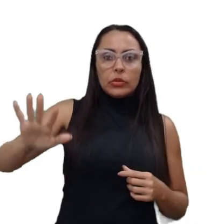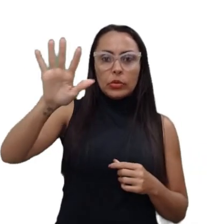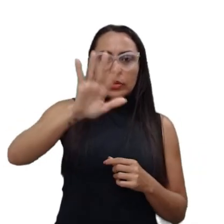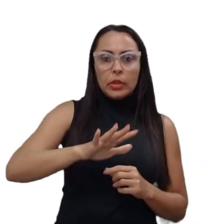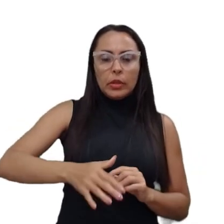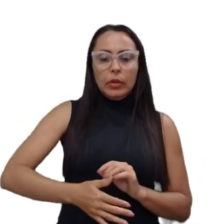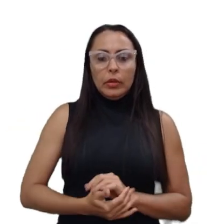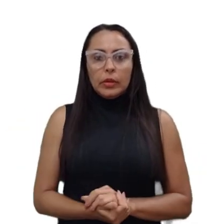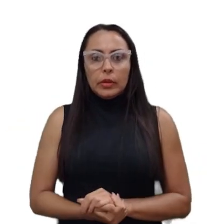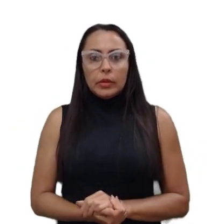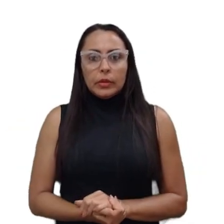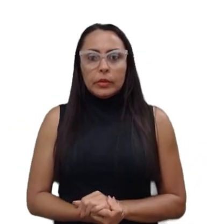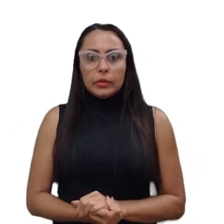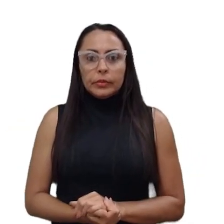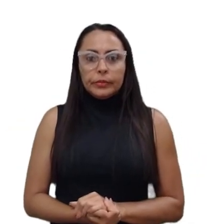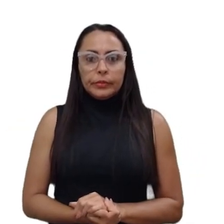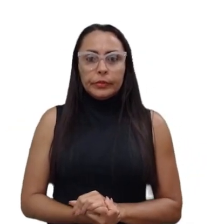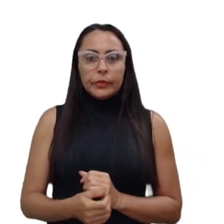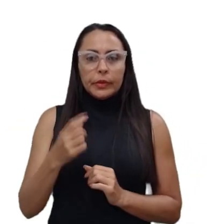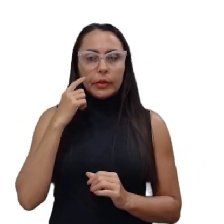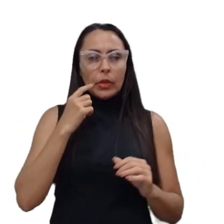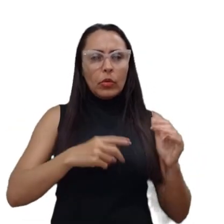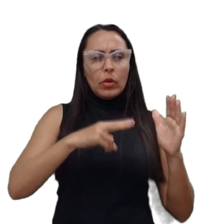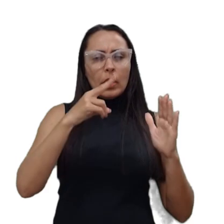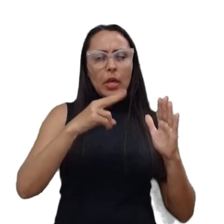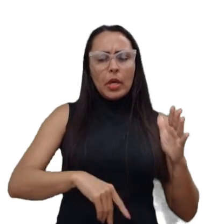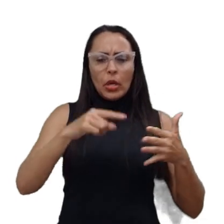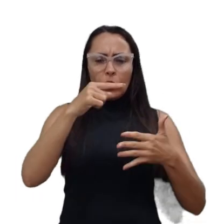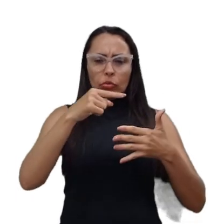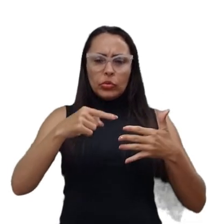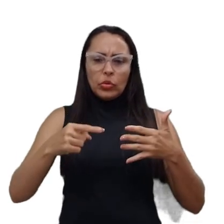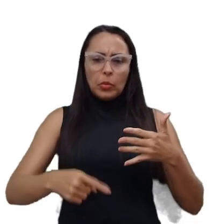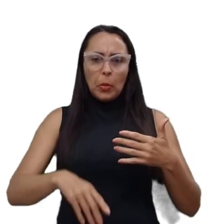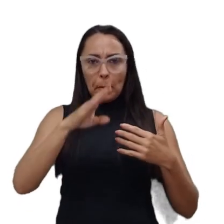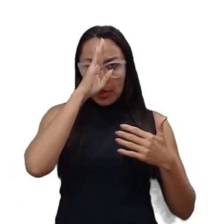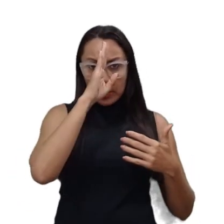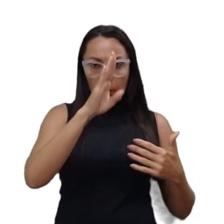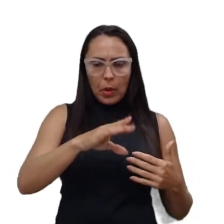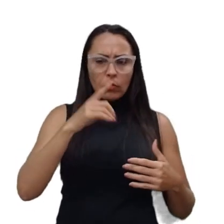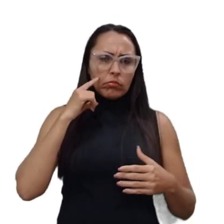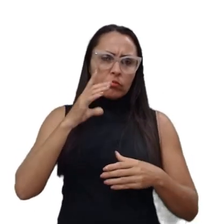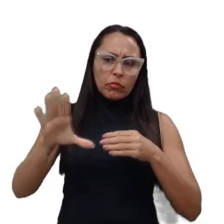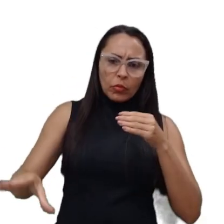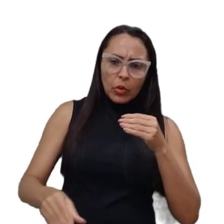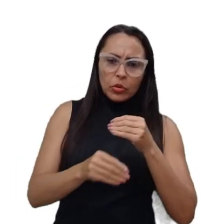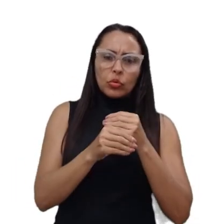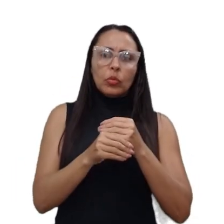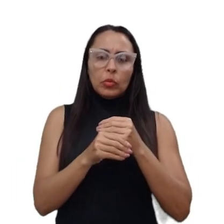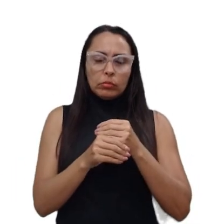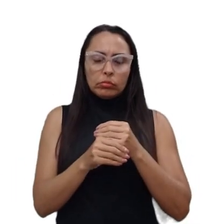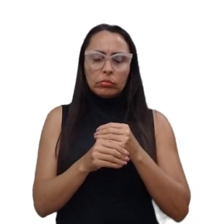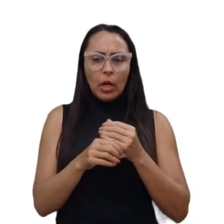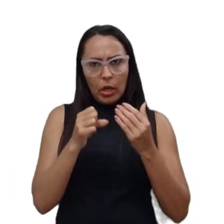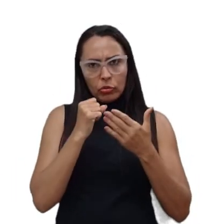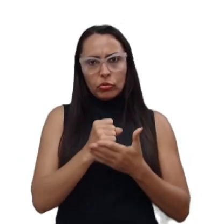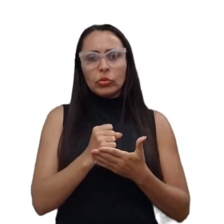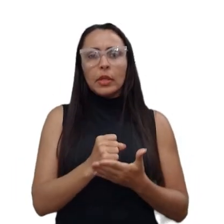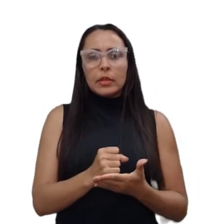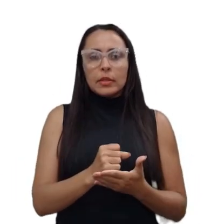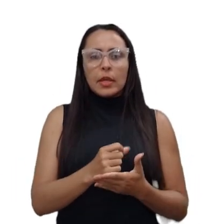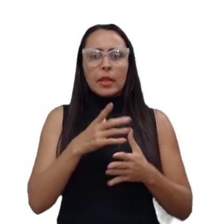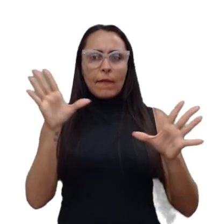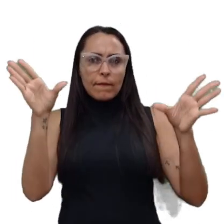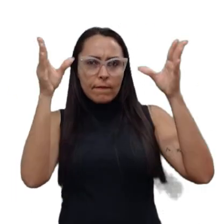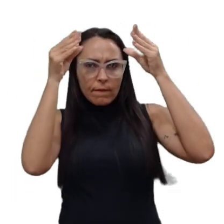Ambiente. Leia os tópicos principais. Faça um resumo, ajuda bastante na